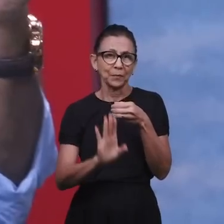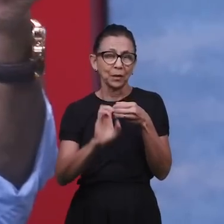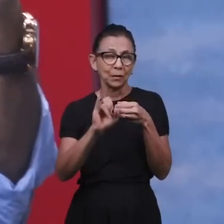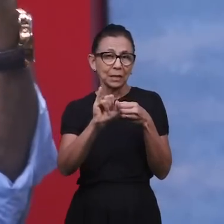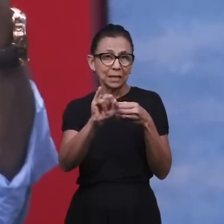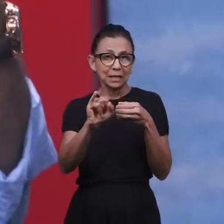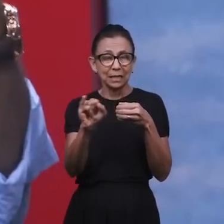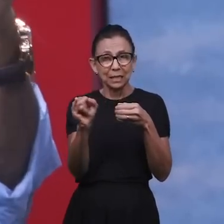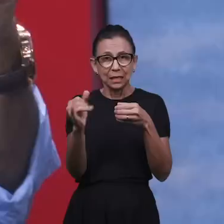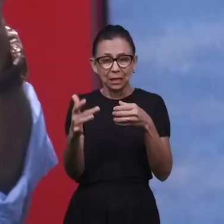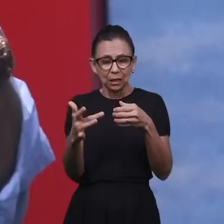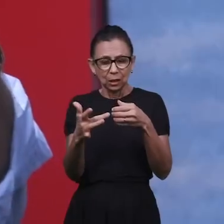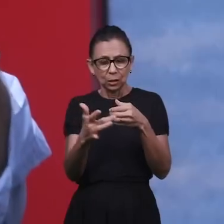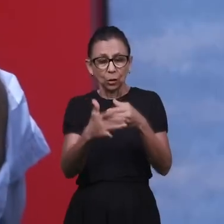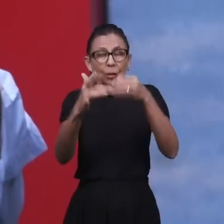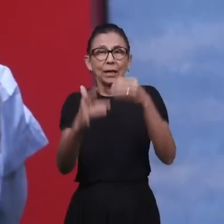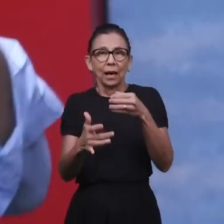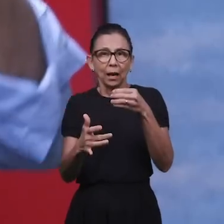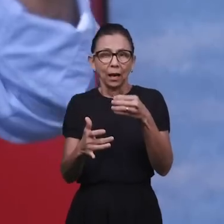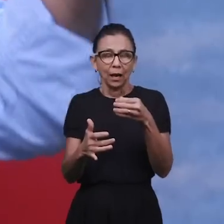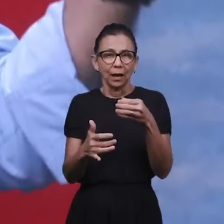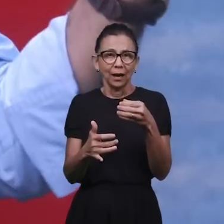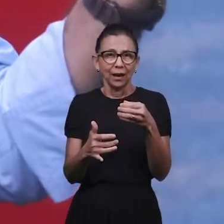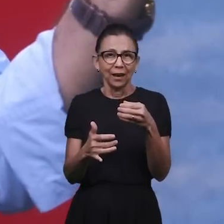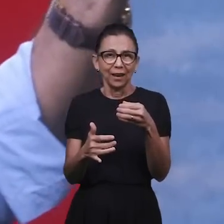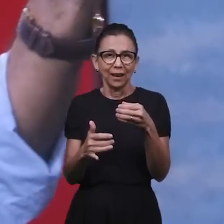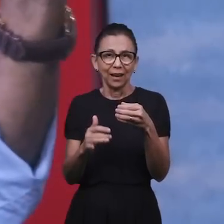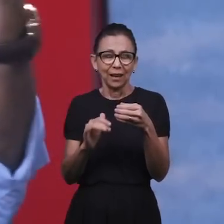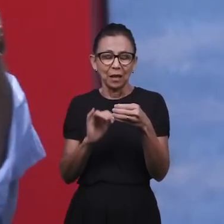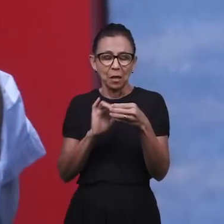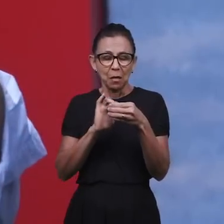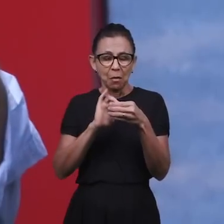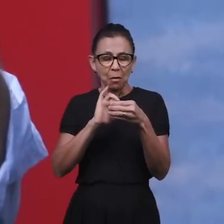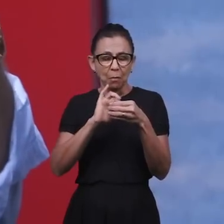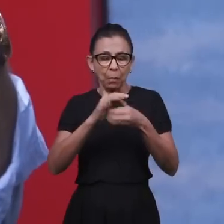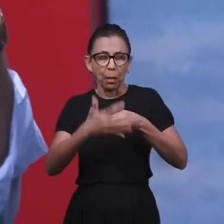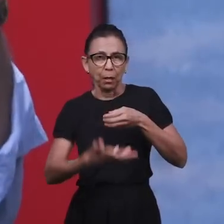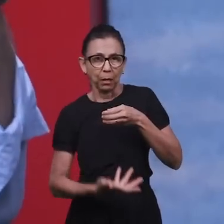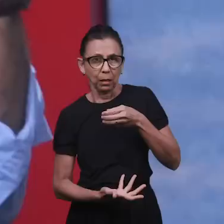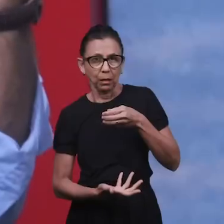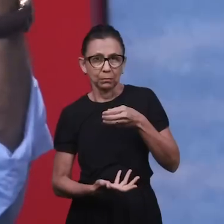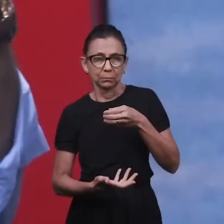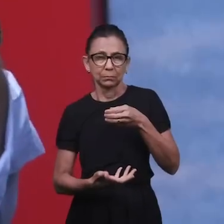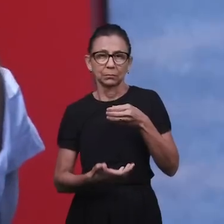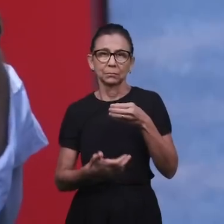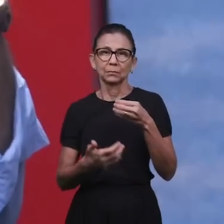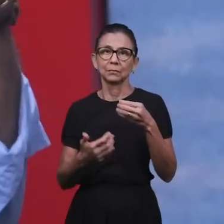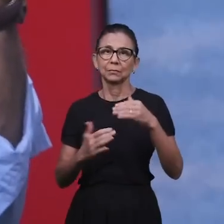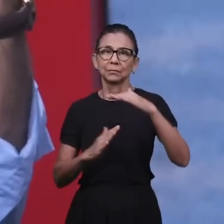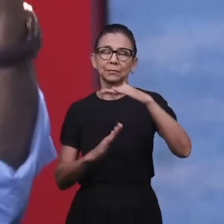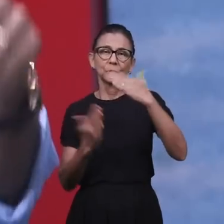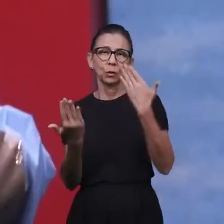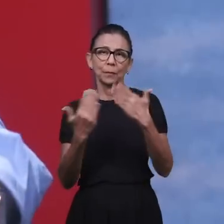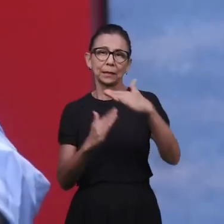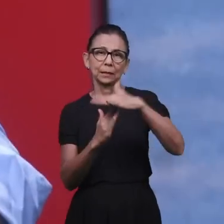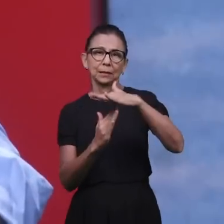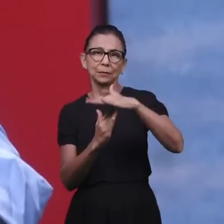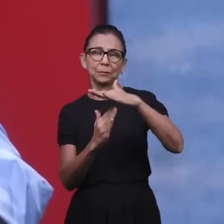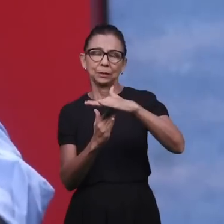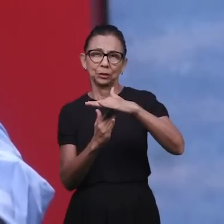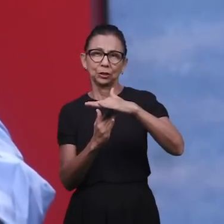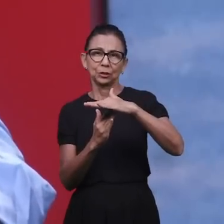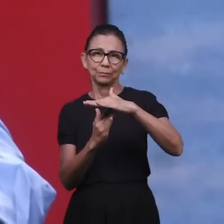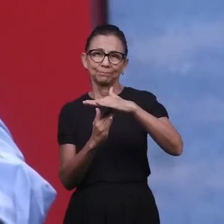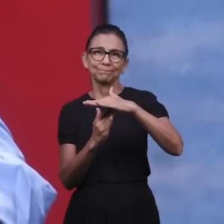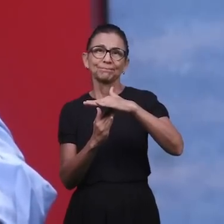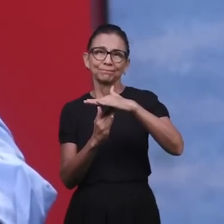tocar no cálice, ele vai tocar naquilo que transpassou o limite. E é isso que o Senhor quer fazer na vida de você,